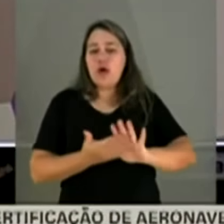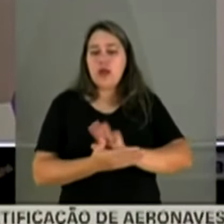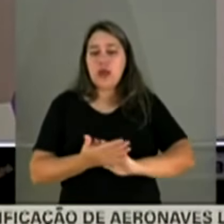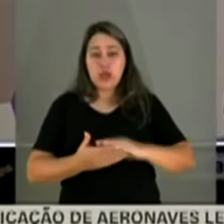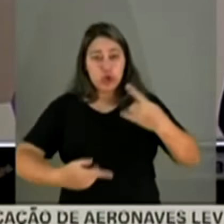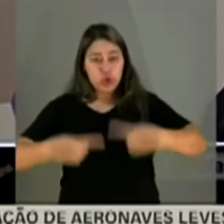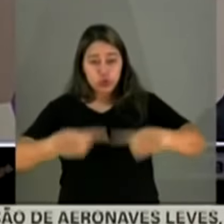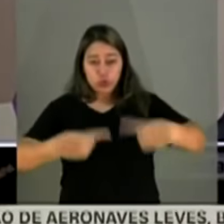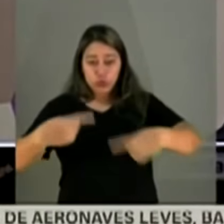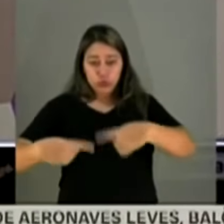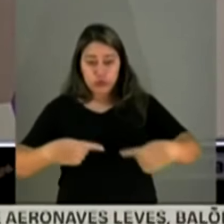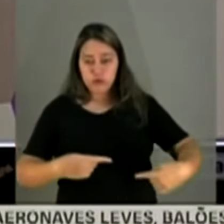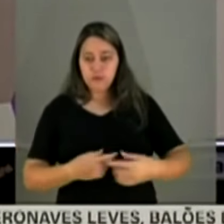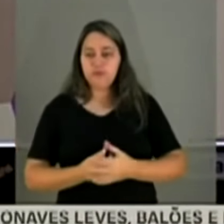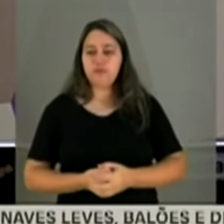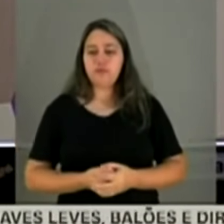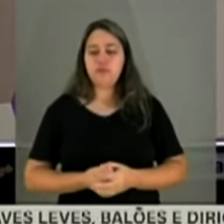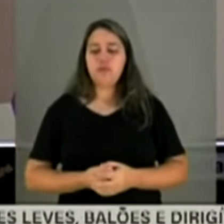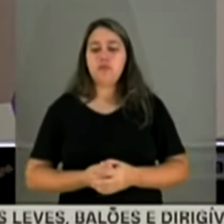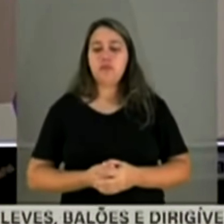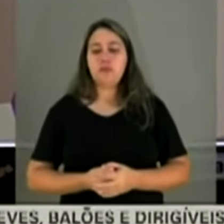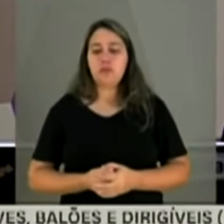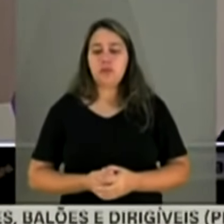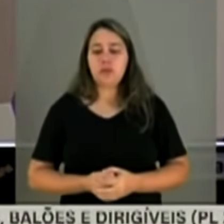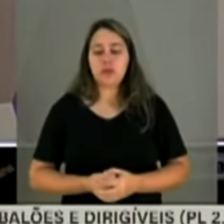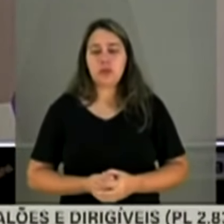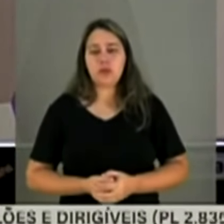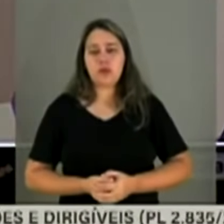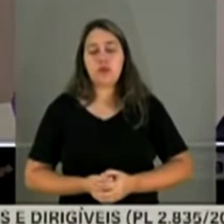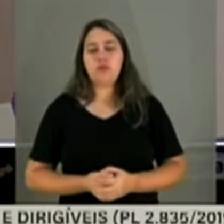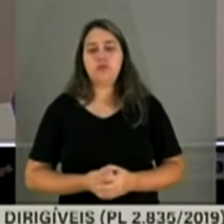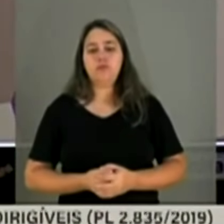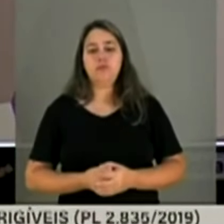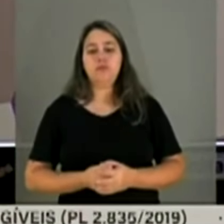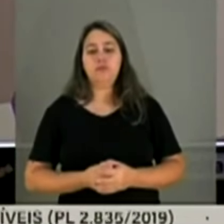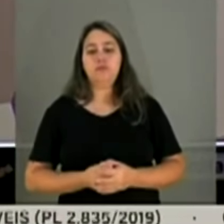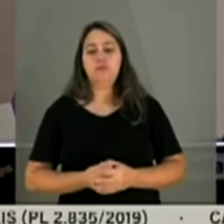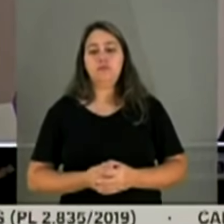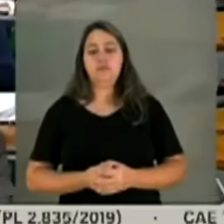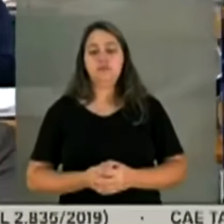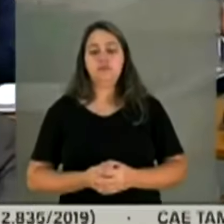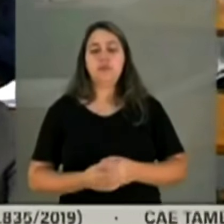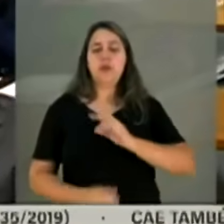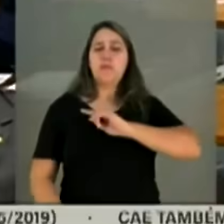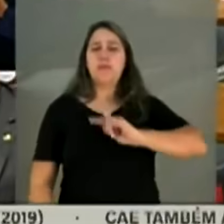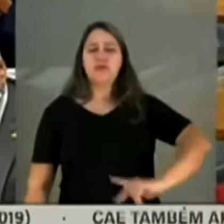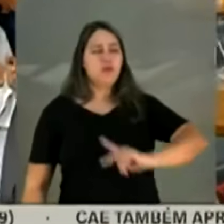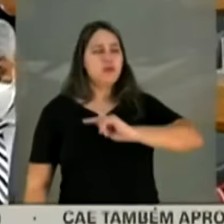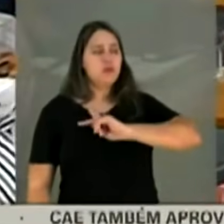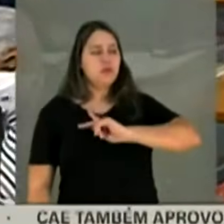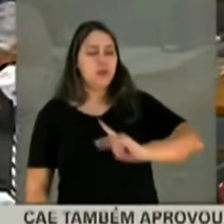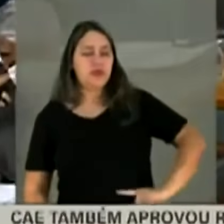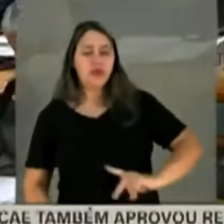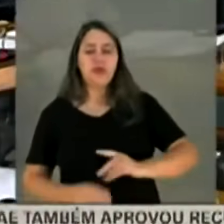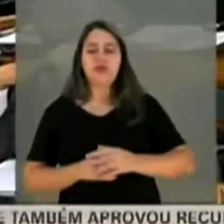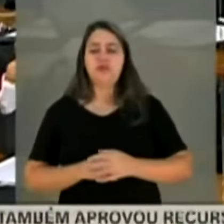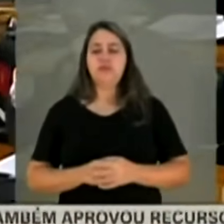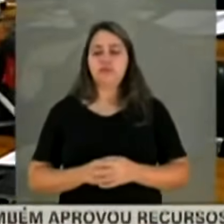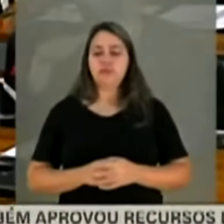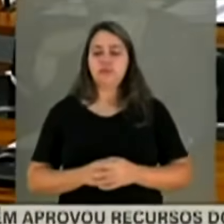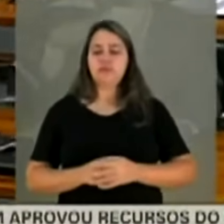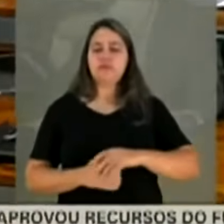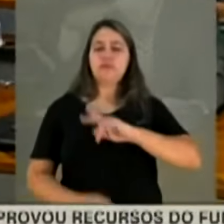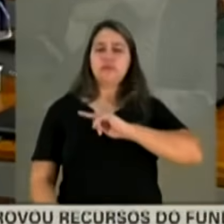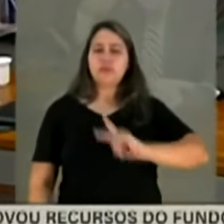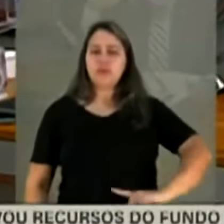senador. Sim, Vossa Excelência. Senhor presidente. Senhor presidente, só para concluir. Eu não sou mudo. Presidente, dando entrevistas aí. Presidente.